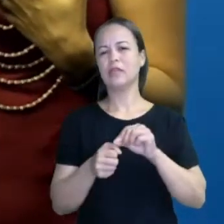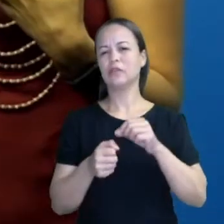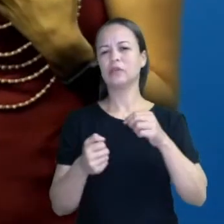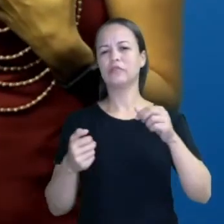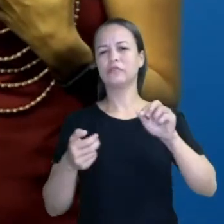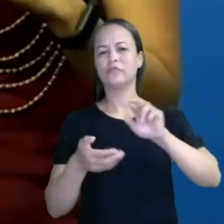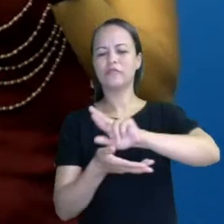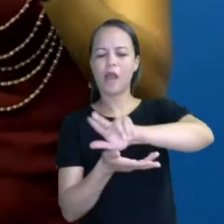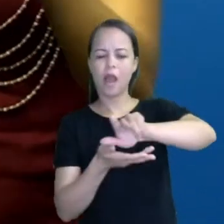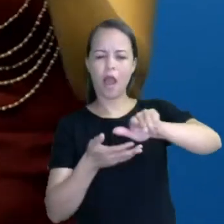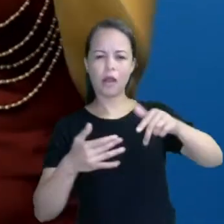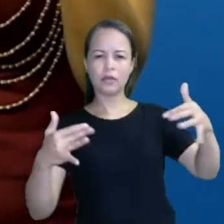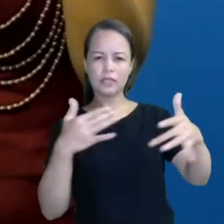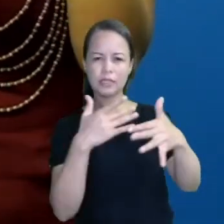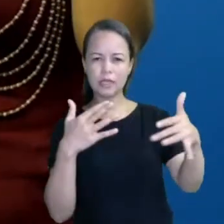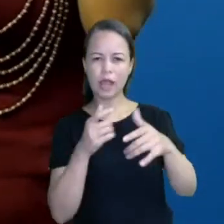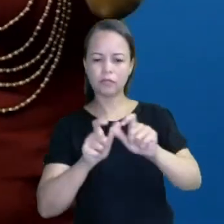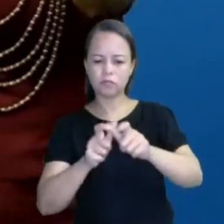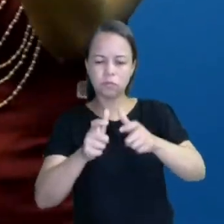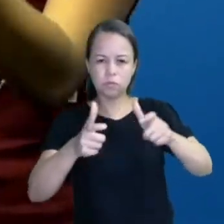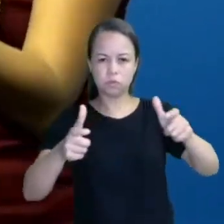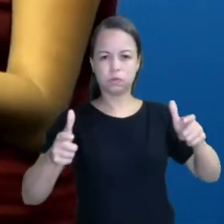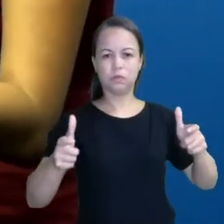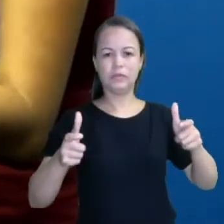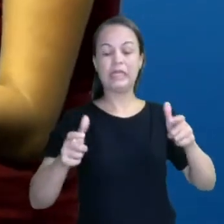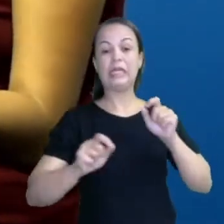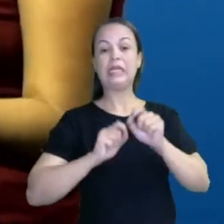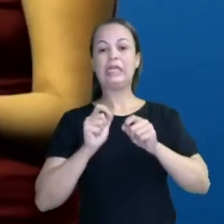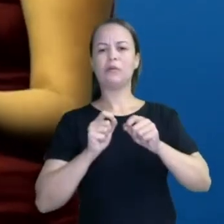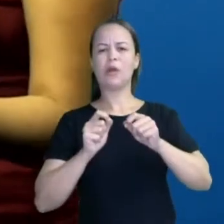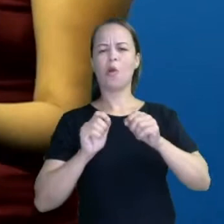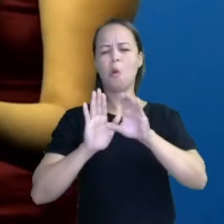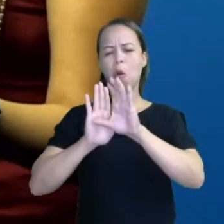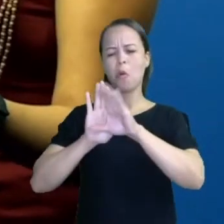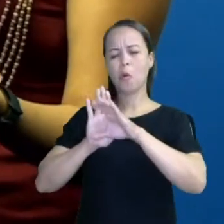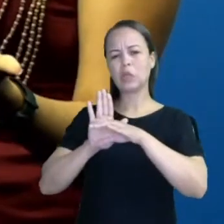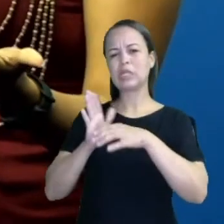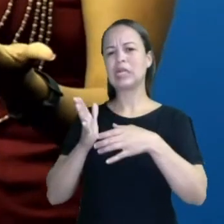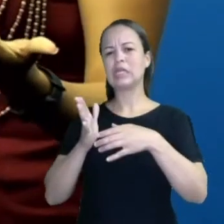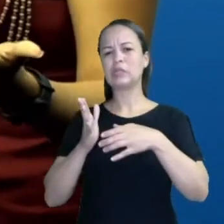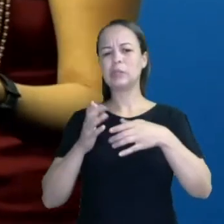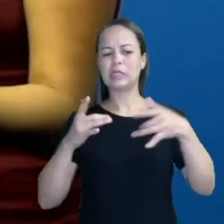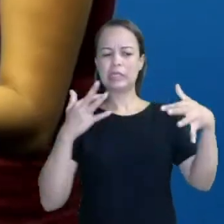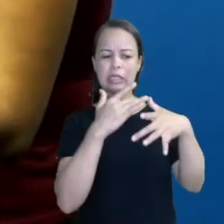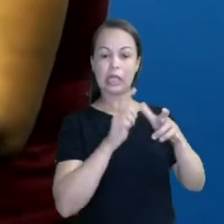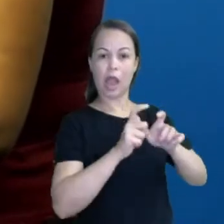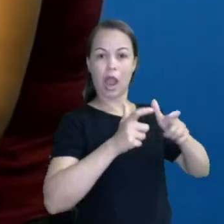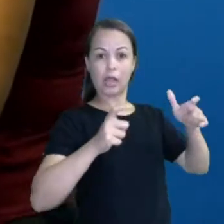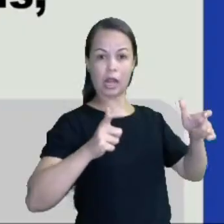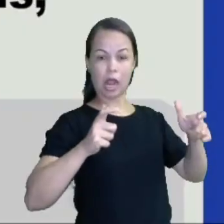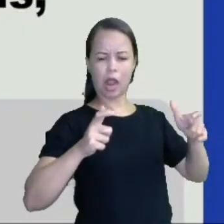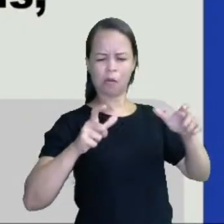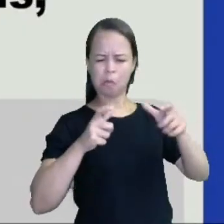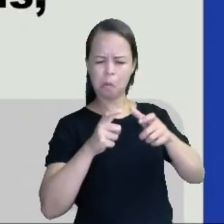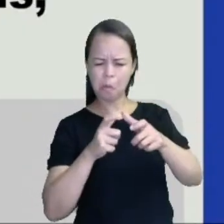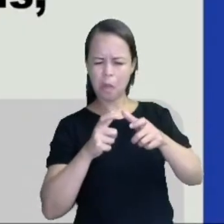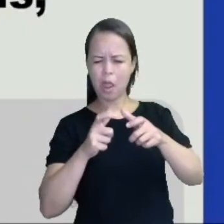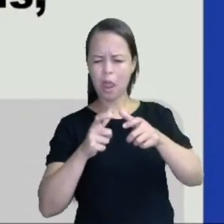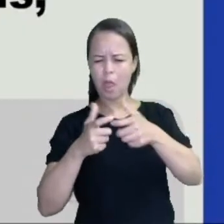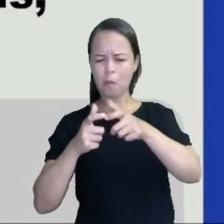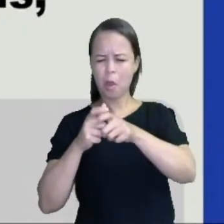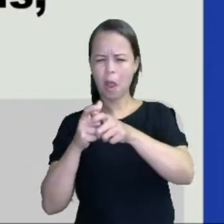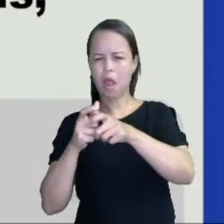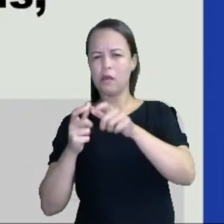cidades pudessem crescer e aí sim tomar como conceitos como cidades grandes, médias, pequenas,